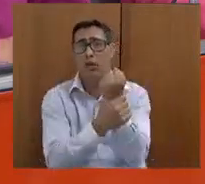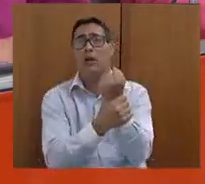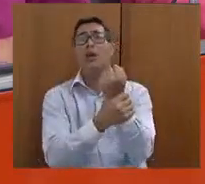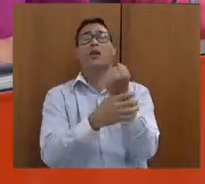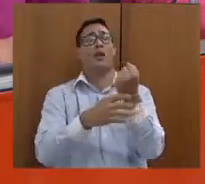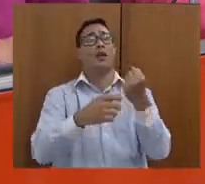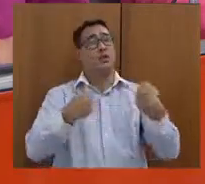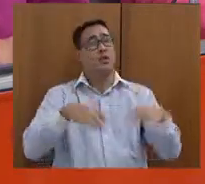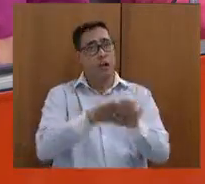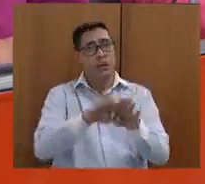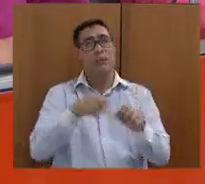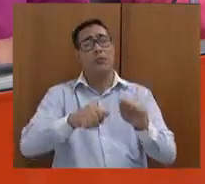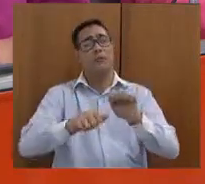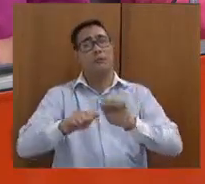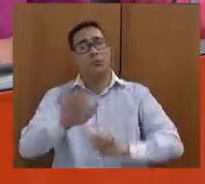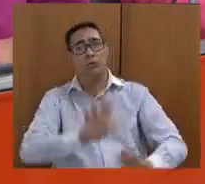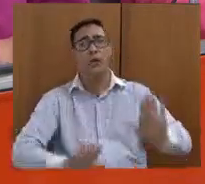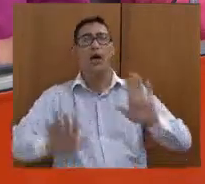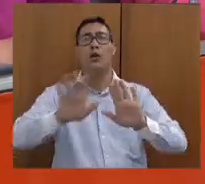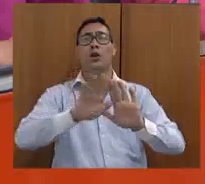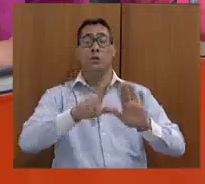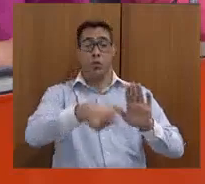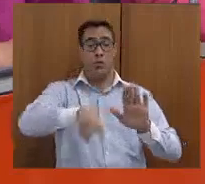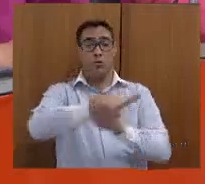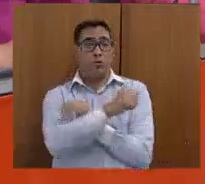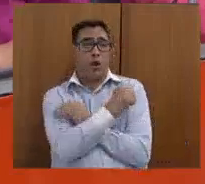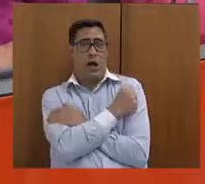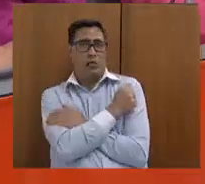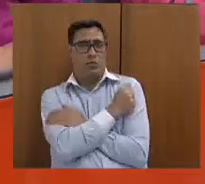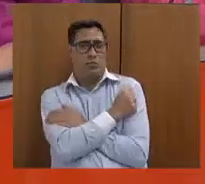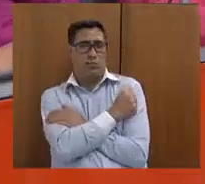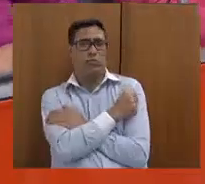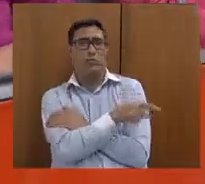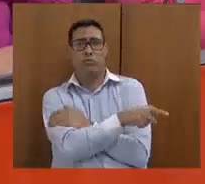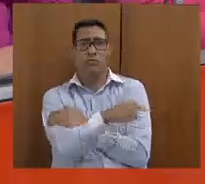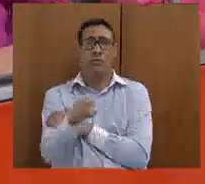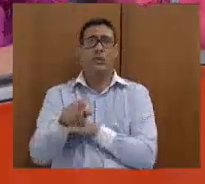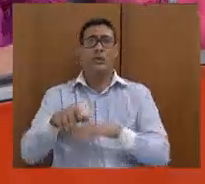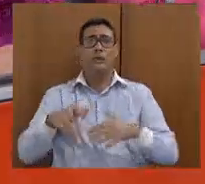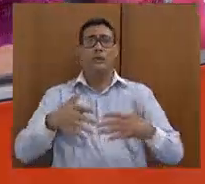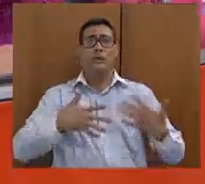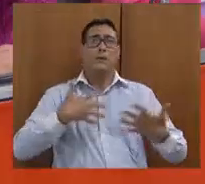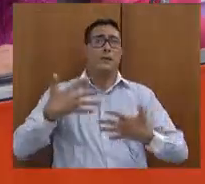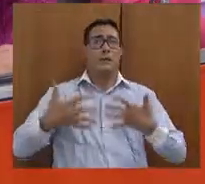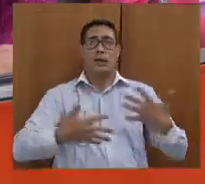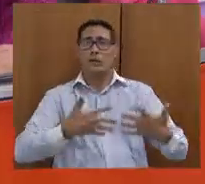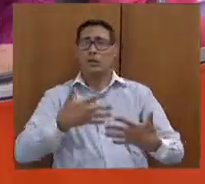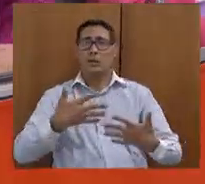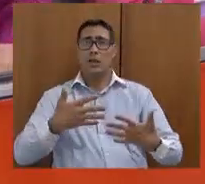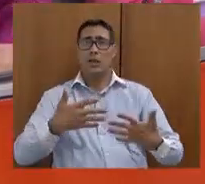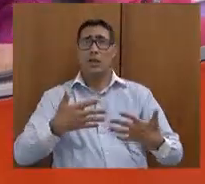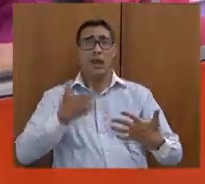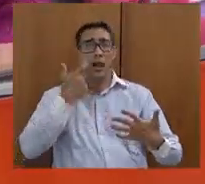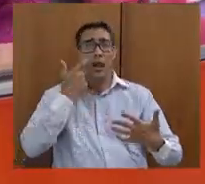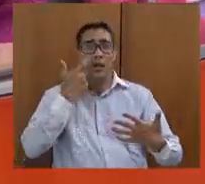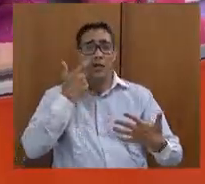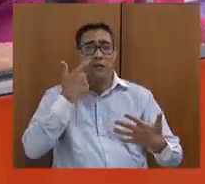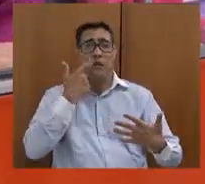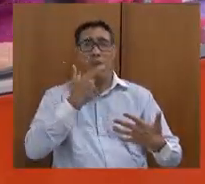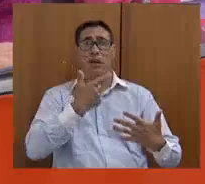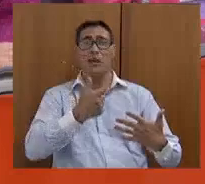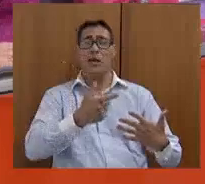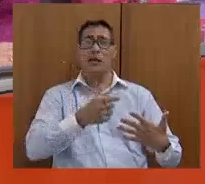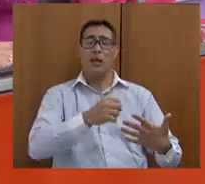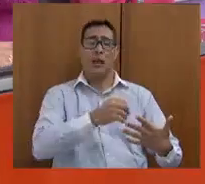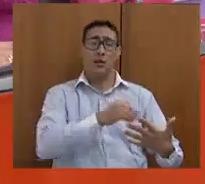tem que tomar um cuidado porque os nossos estudantes eles são tanto quanto tem aqueles Se Eles veem um policial e por isso que